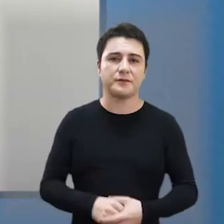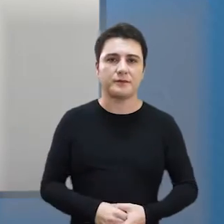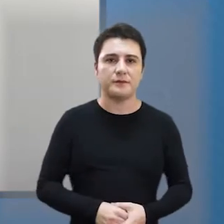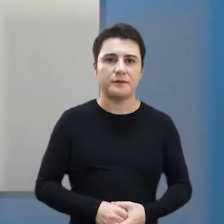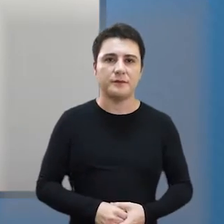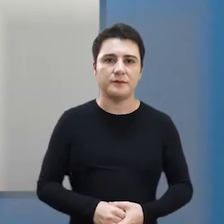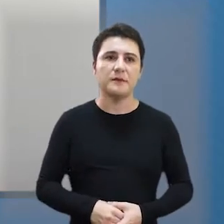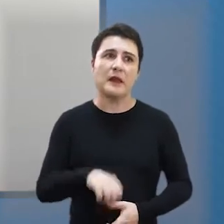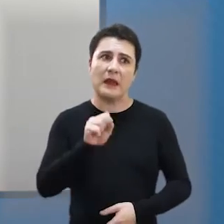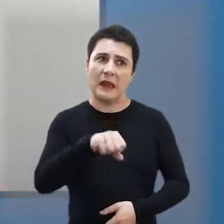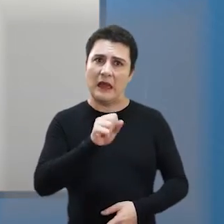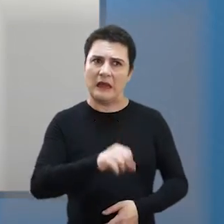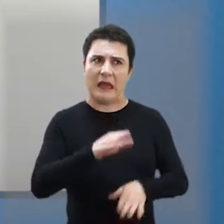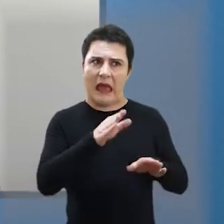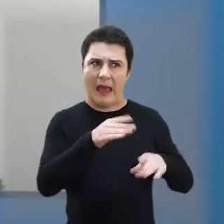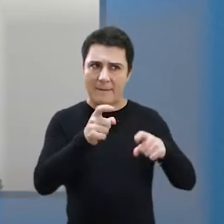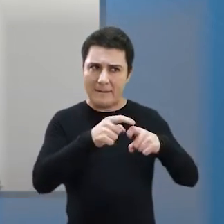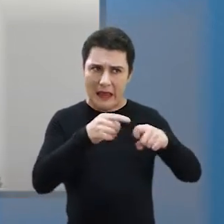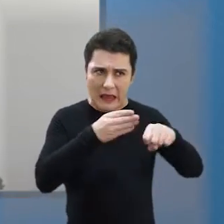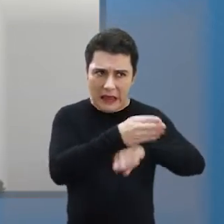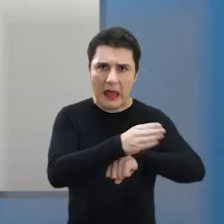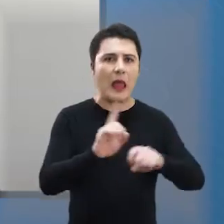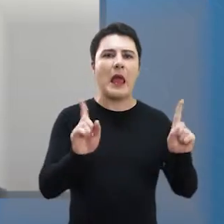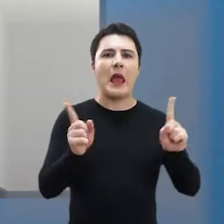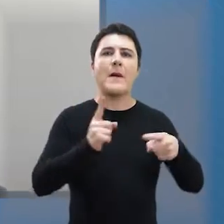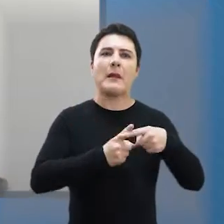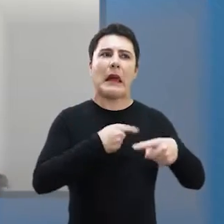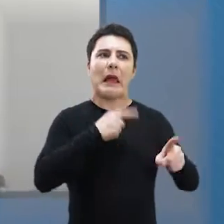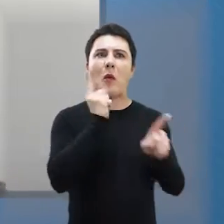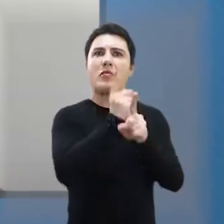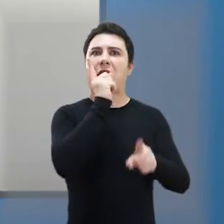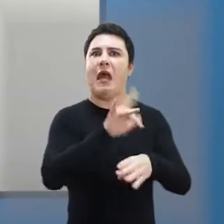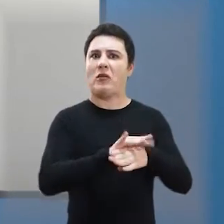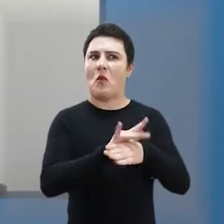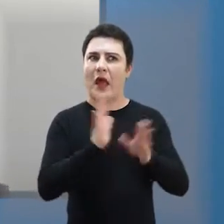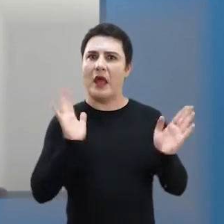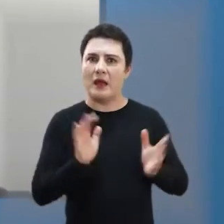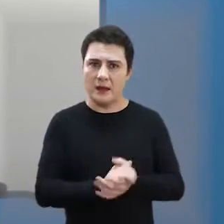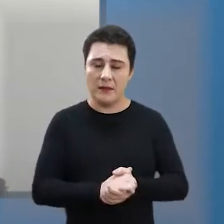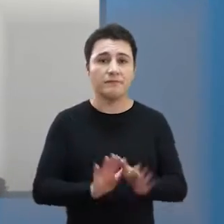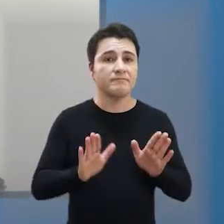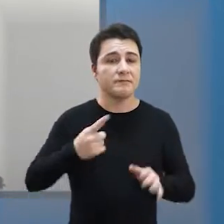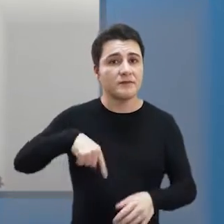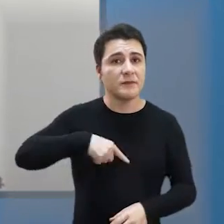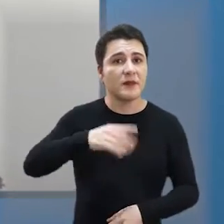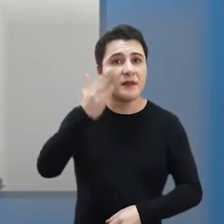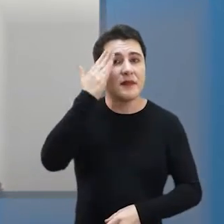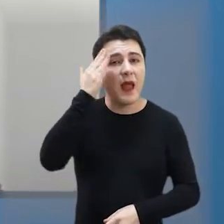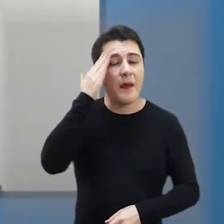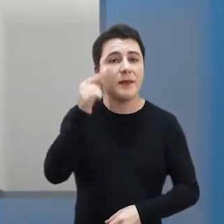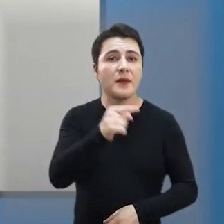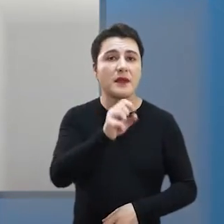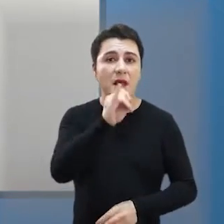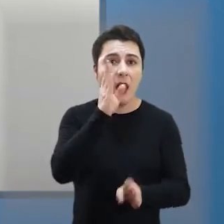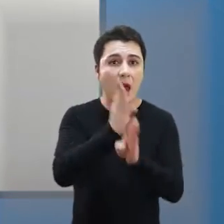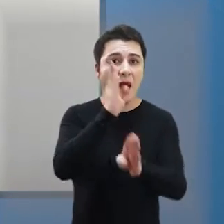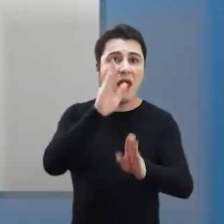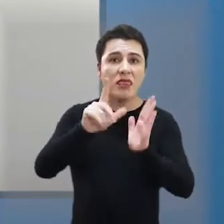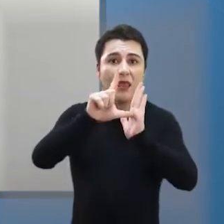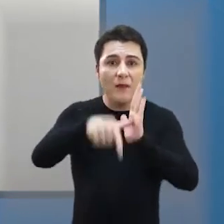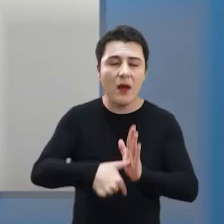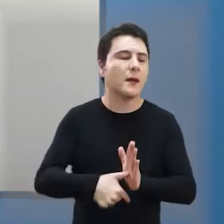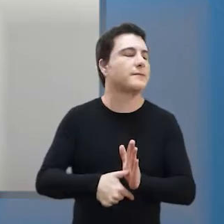futuro. Tem gente que diz que prefere nem ir ao médico porque se for ao médico vai encontrar doença. Só que a gente sabe que esse